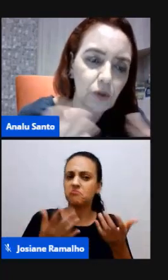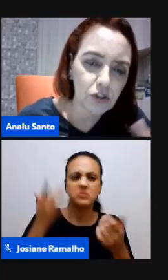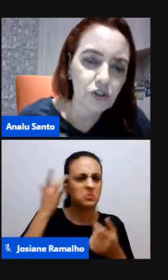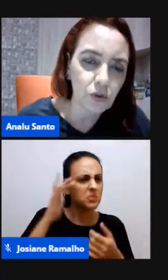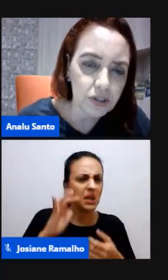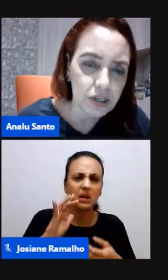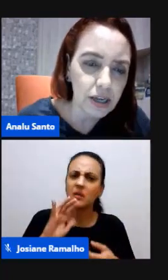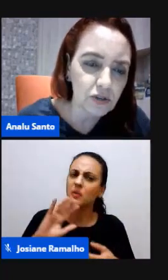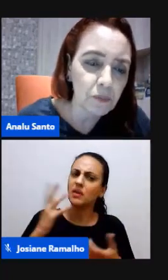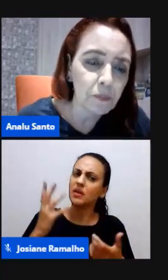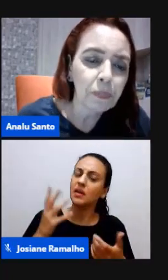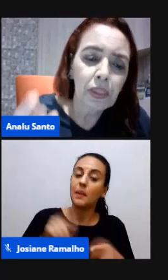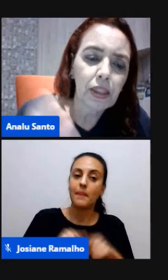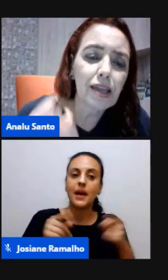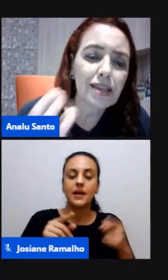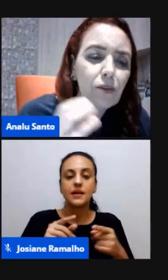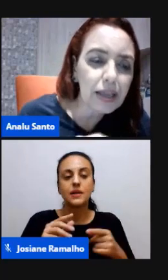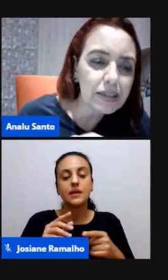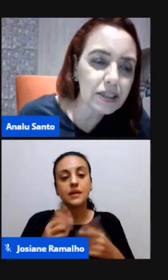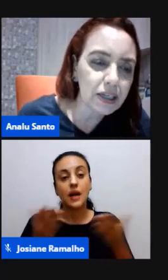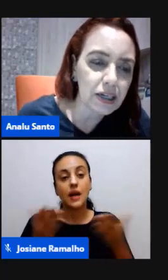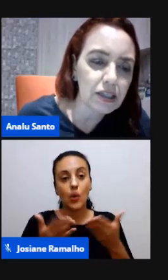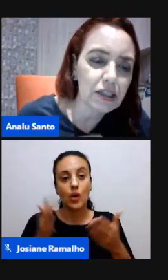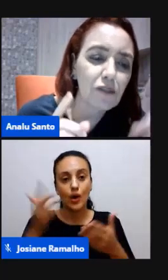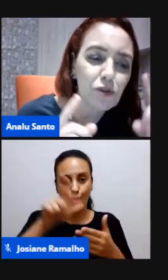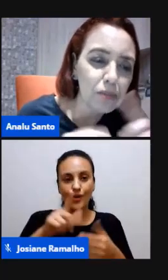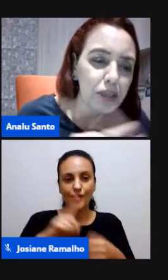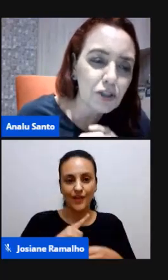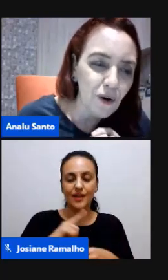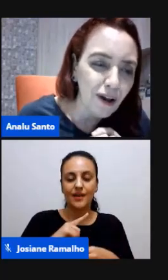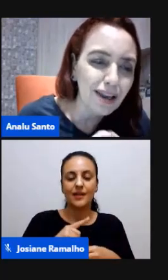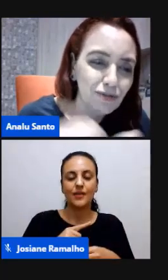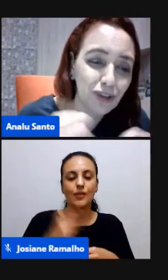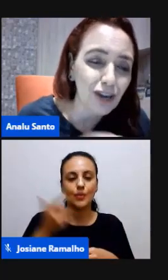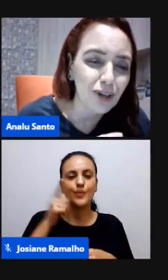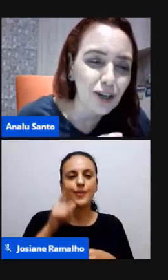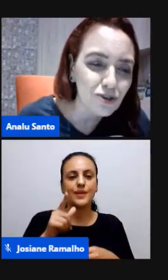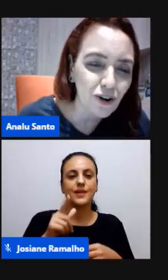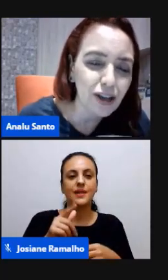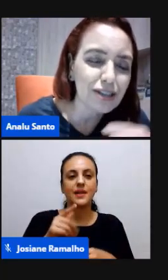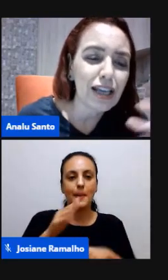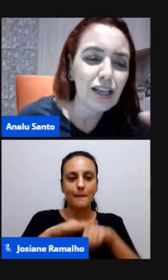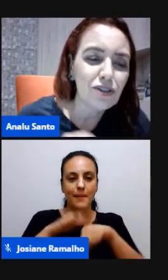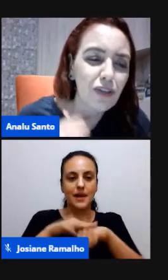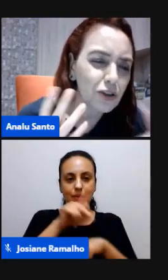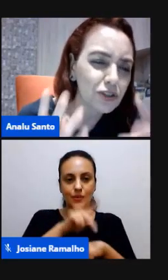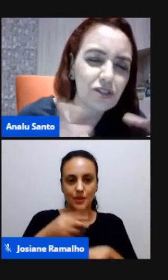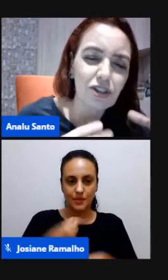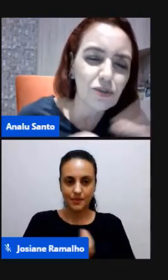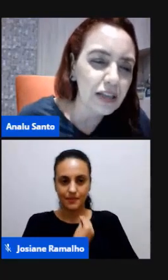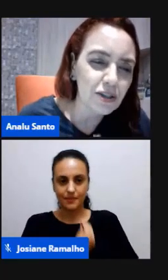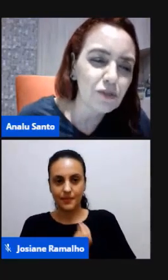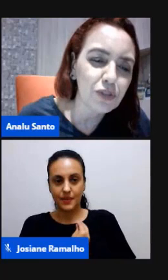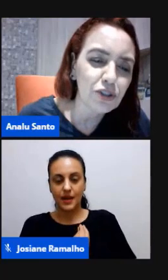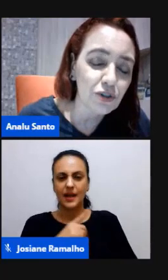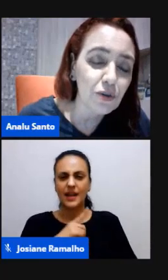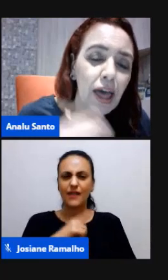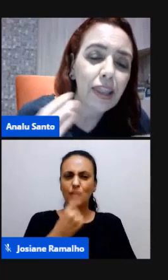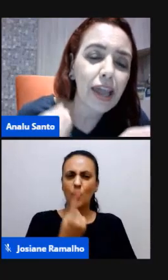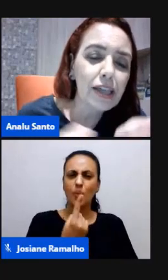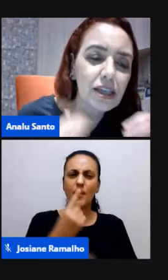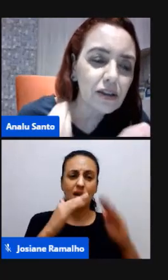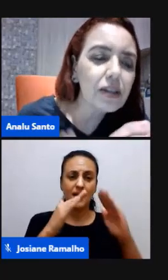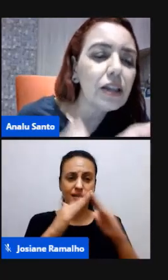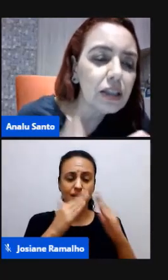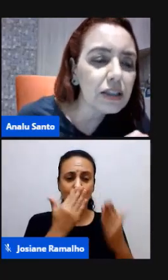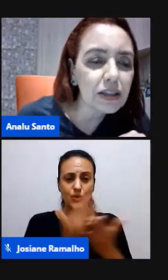vezes agora a gente consiga isso. Né? Então, essas crianças, teve uma escola que foi a Corajosa, acho que de educação infantil,